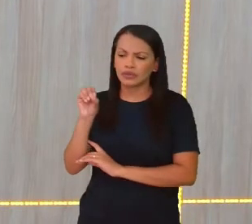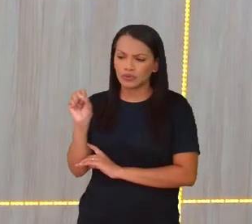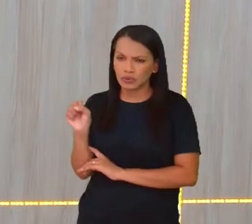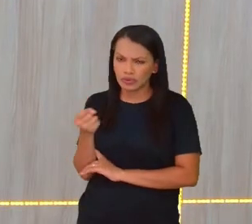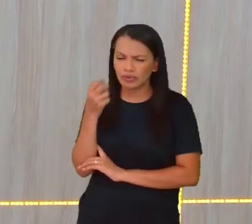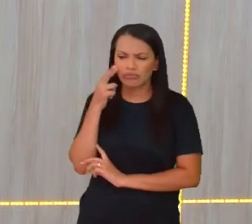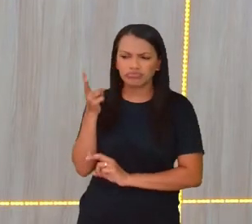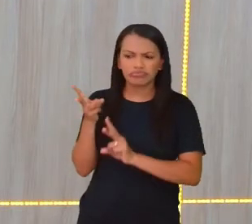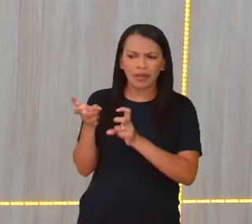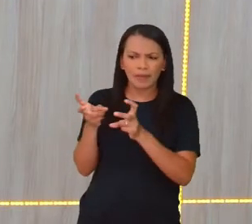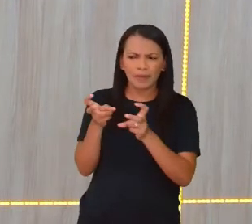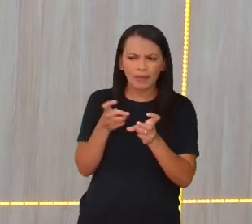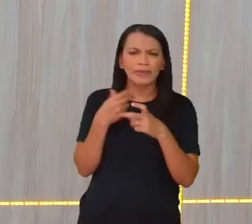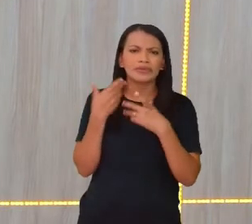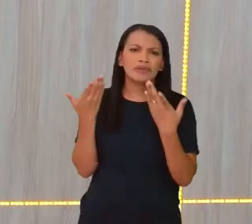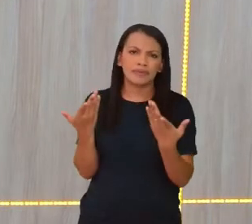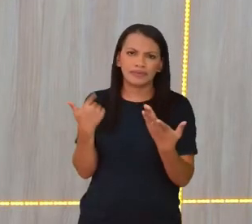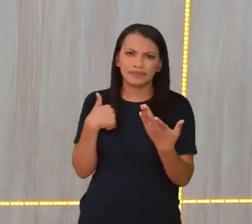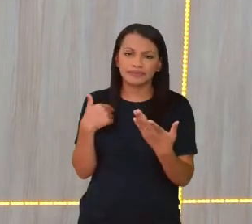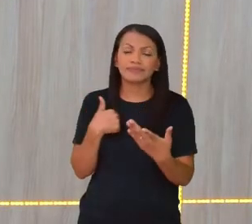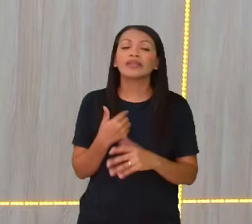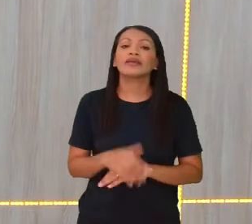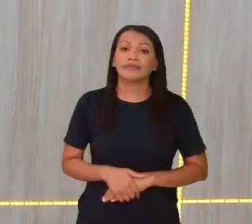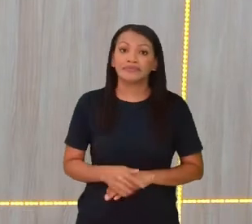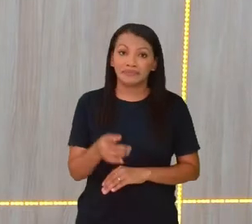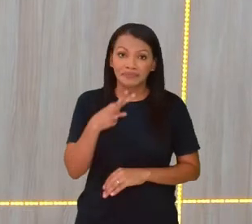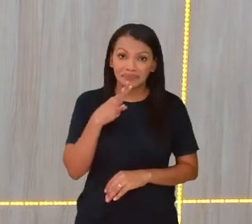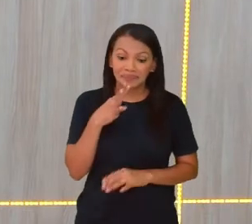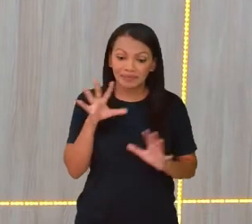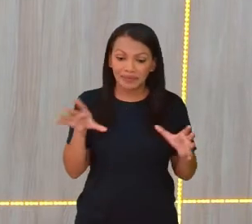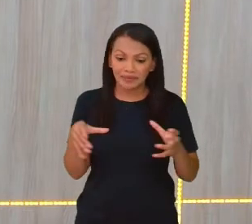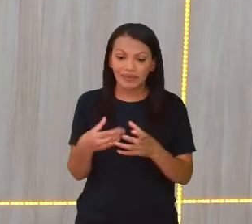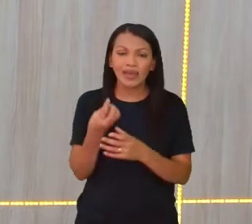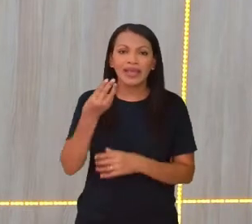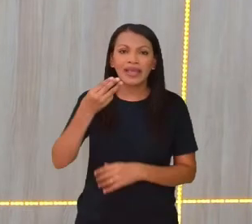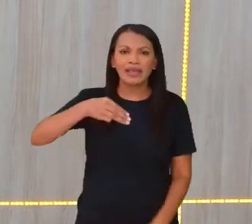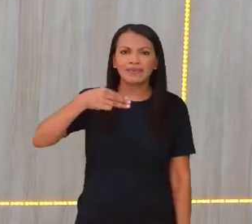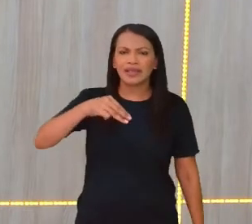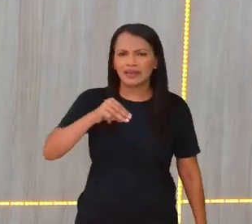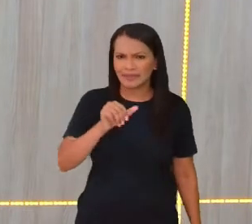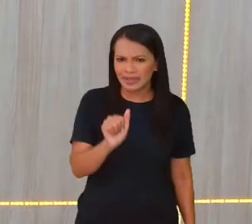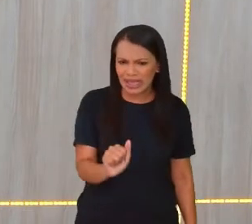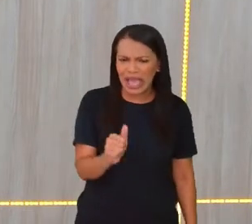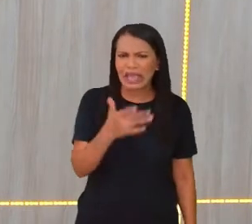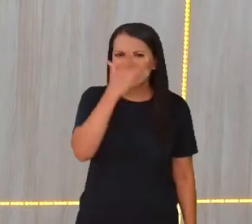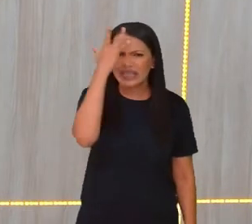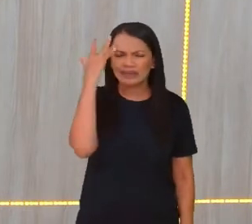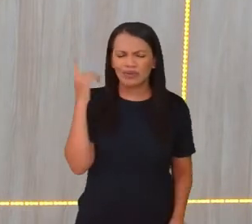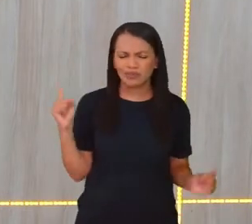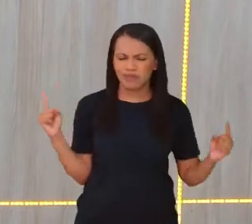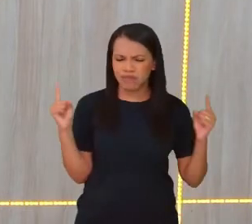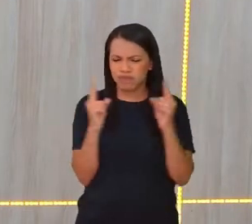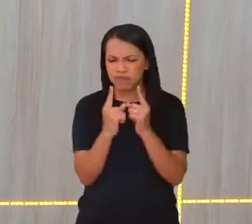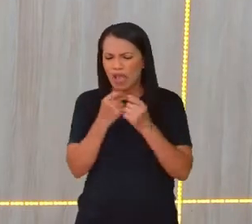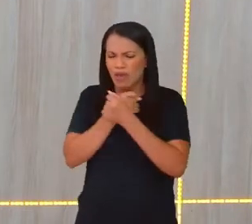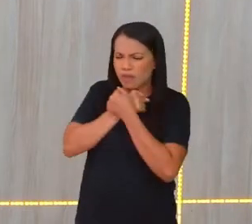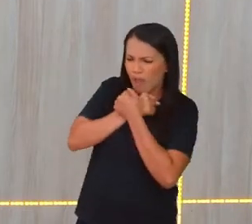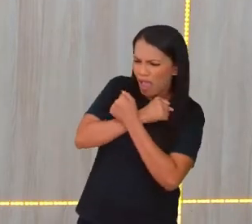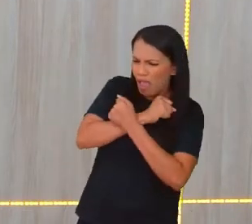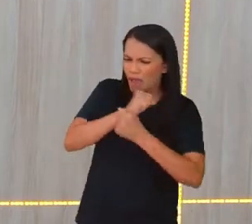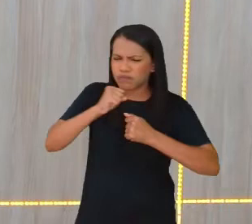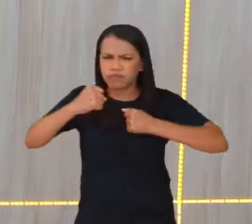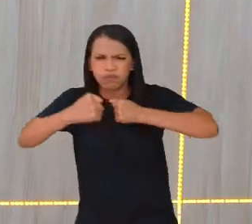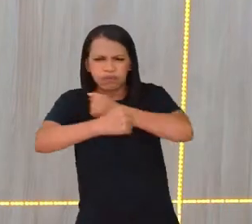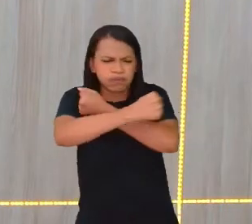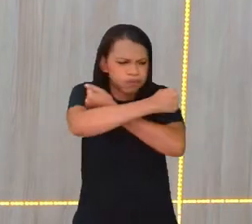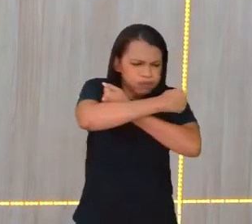exemplo, é muito nítido isso, né? Porque todo mundo fala, mas aquele negócio é muito agressivo, tem muito sangue, mas